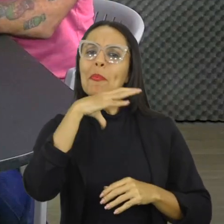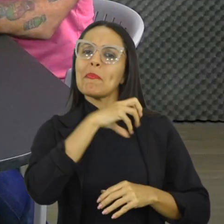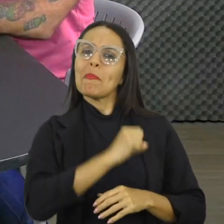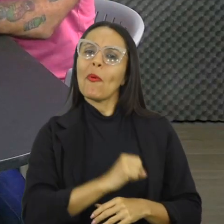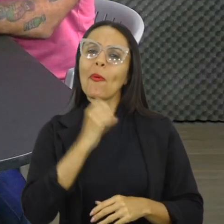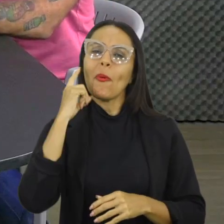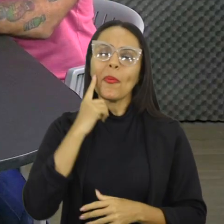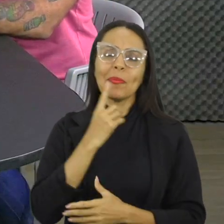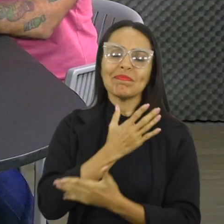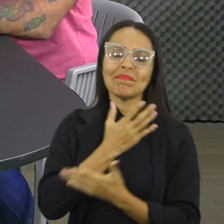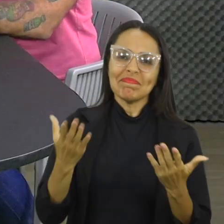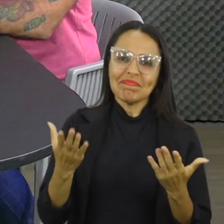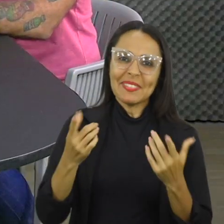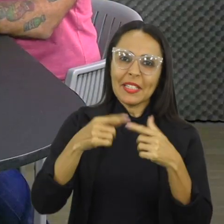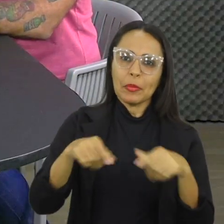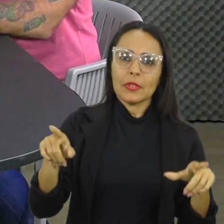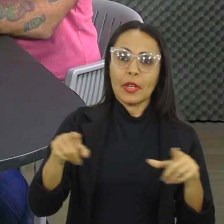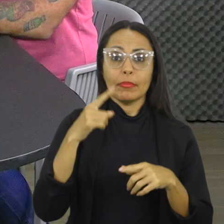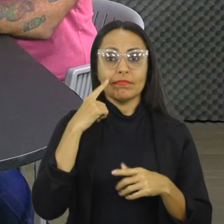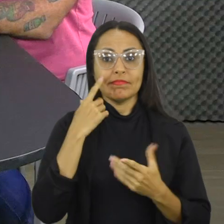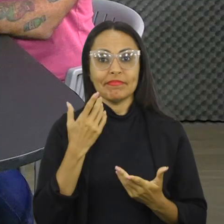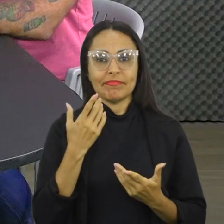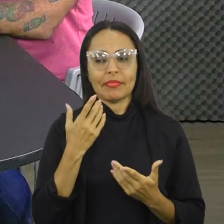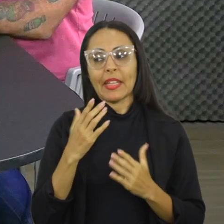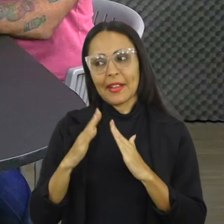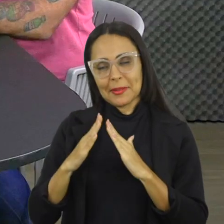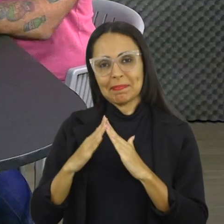paixão pela música? Em casa.